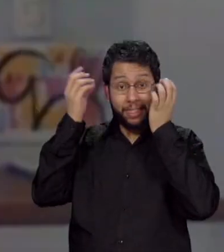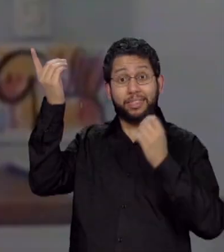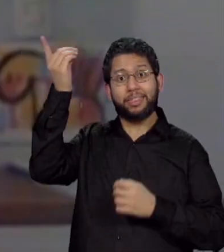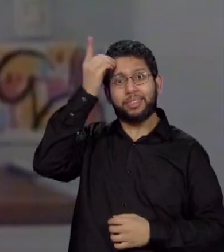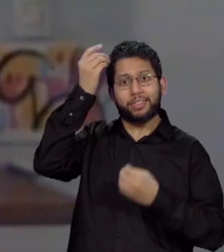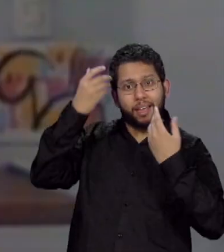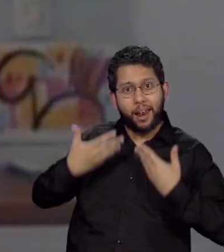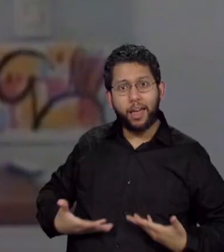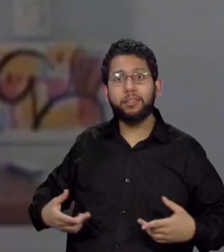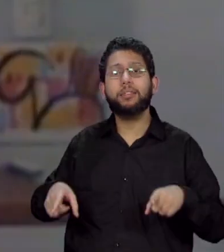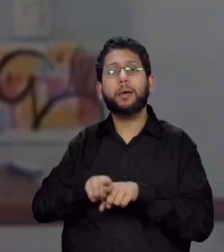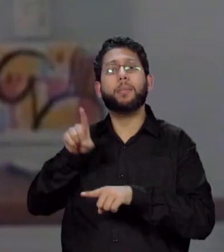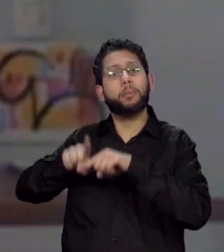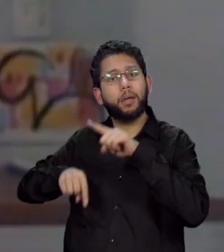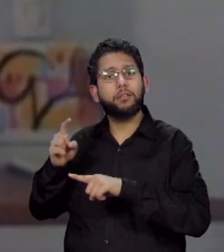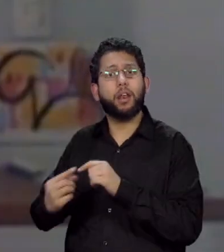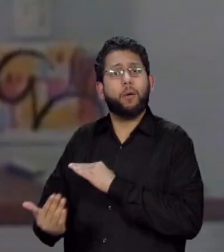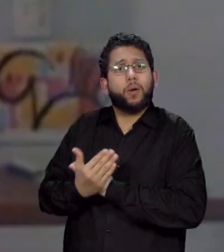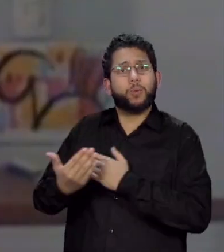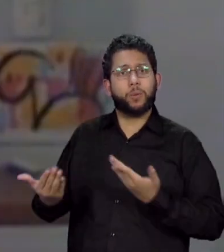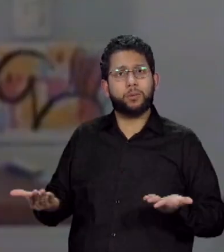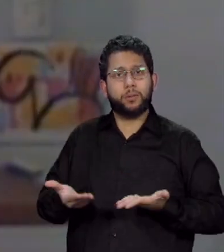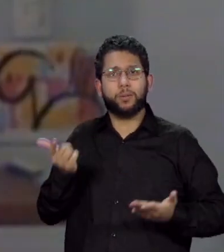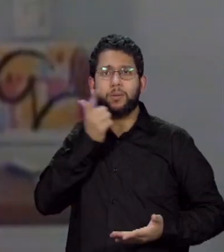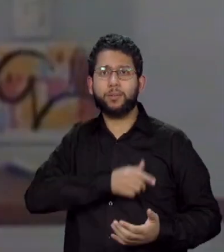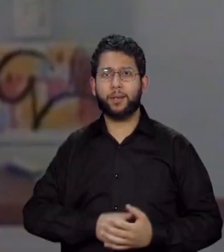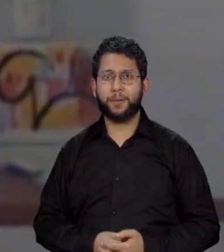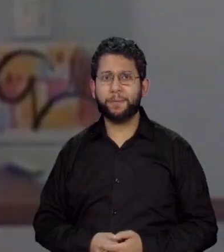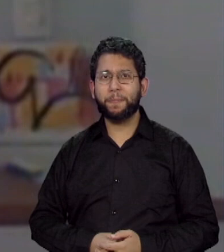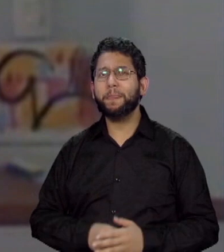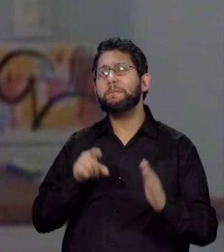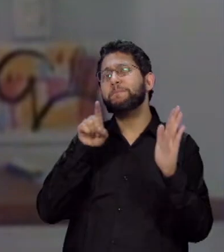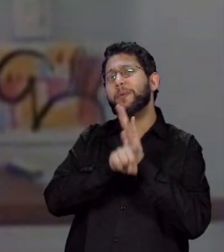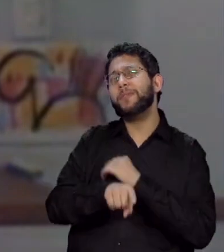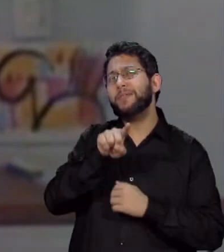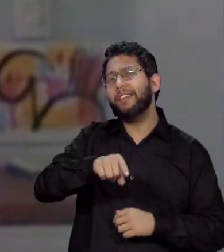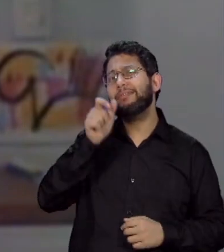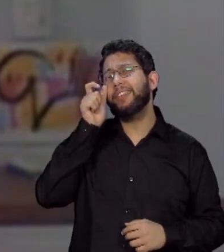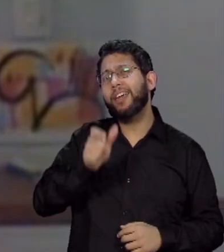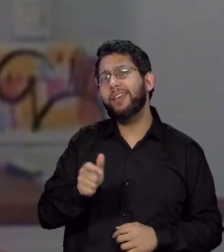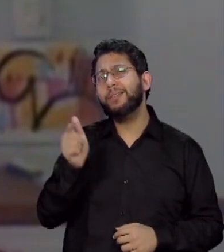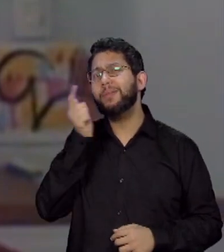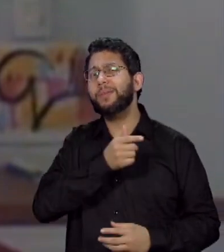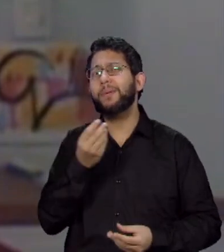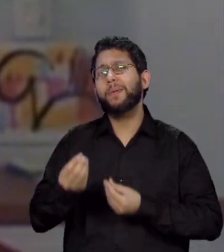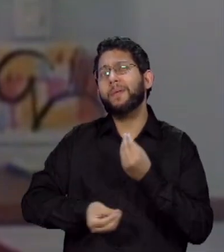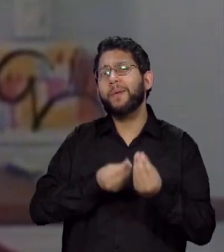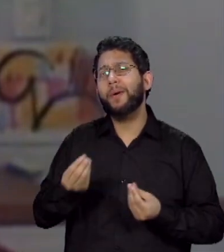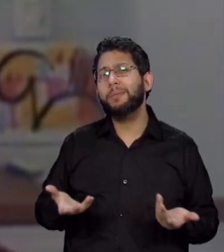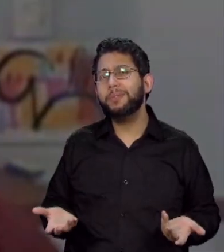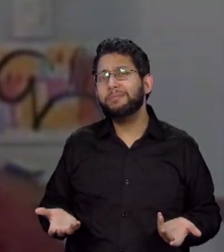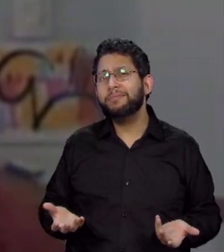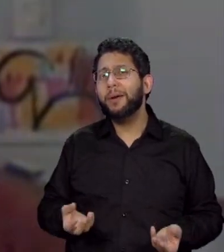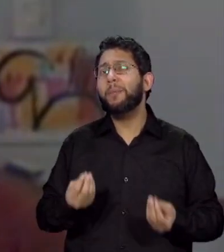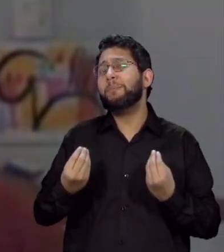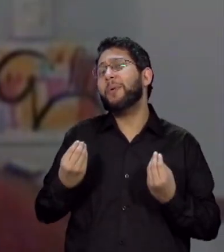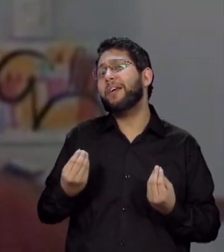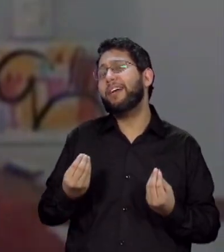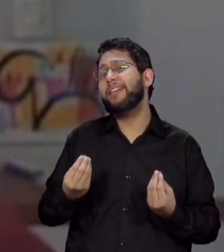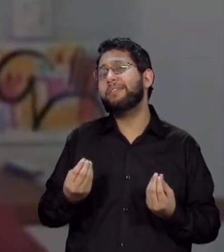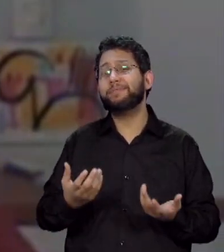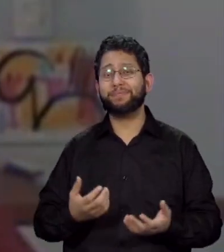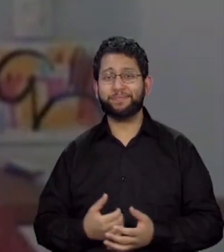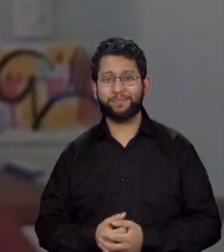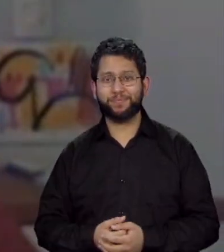por @glaucia.lozano. O que despertou esse interesse por cinema? Já trabalhou com outros produtos da área audiovisual? Se sim,